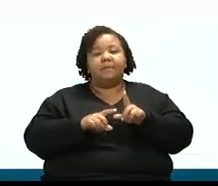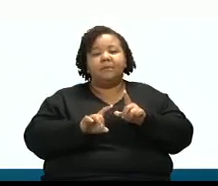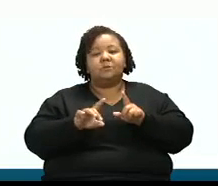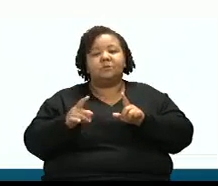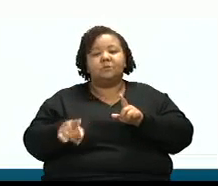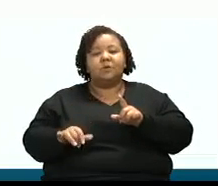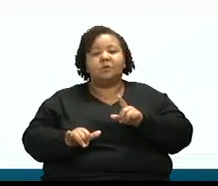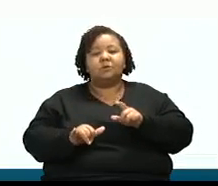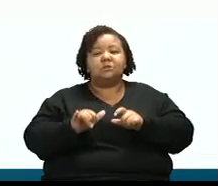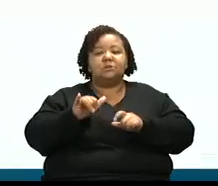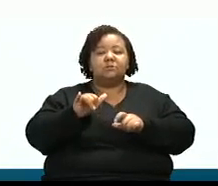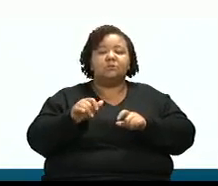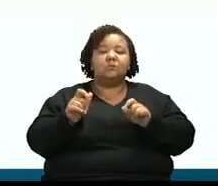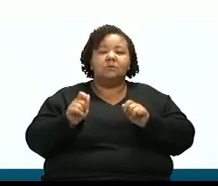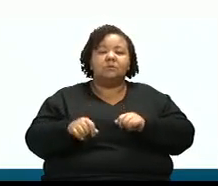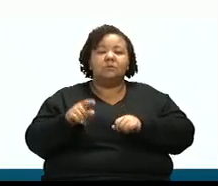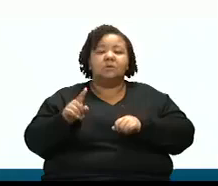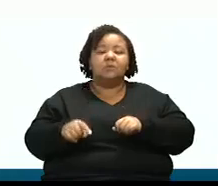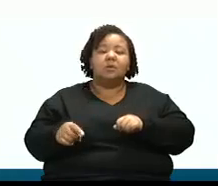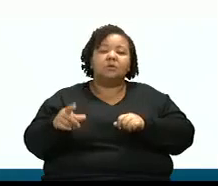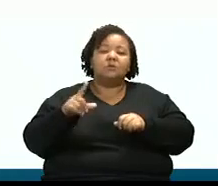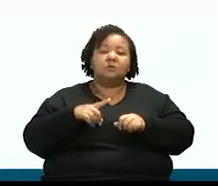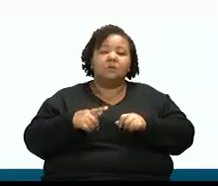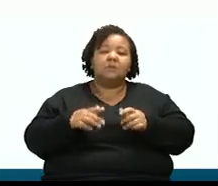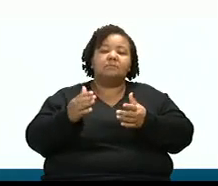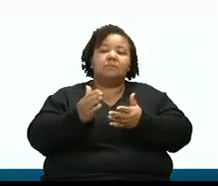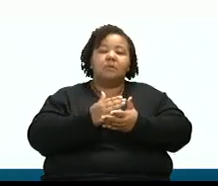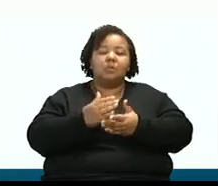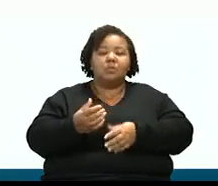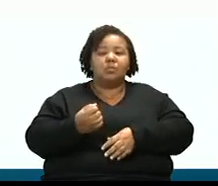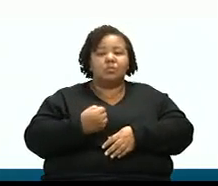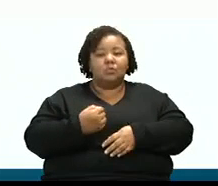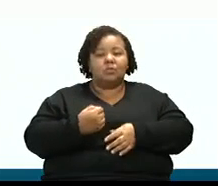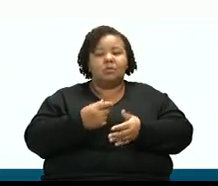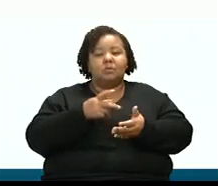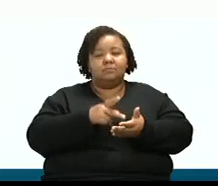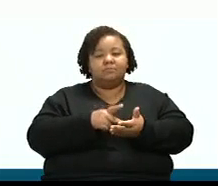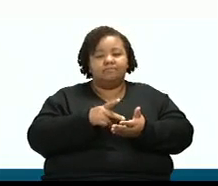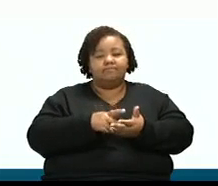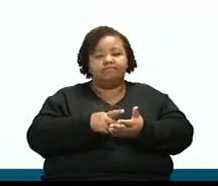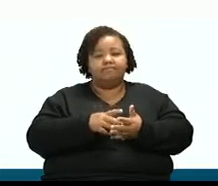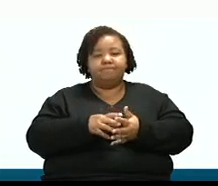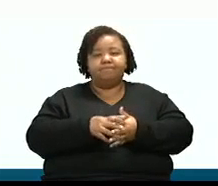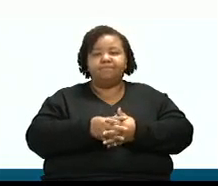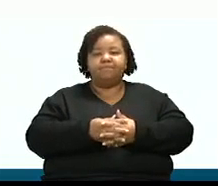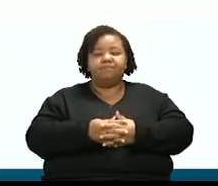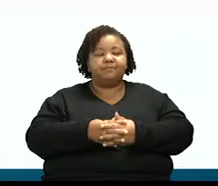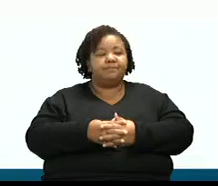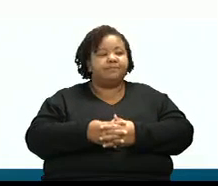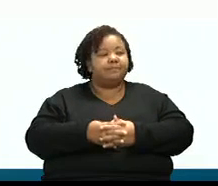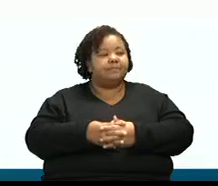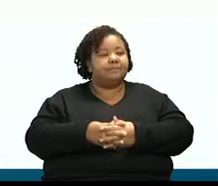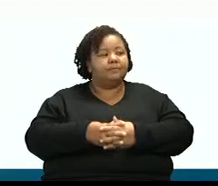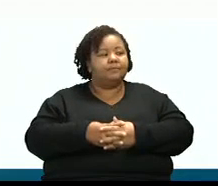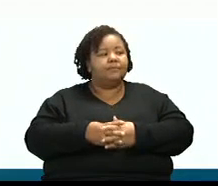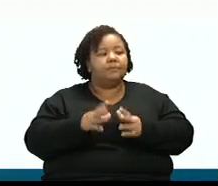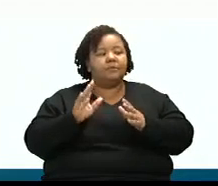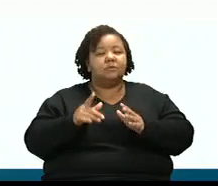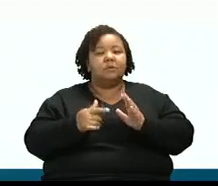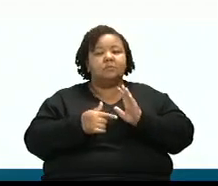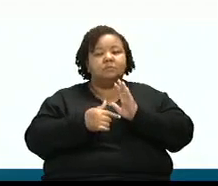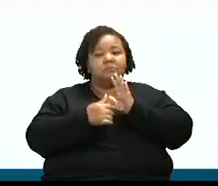de y e que pode conter também algum número real, alguma constante real. Então, eu já tenho essa